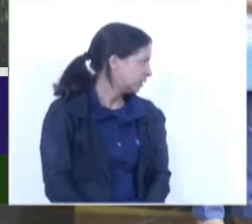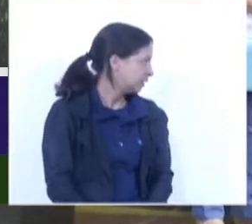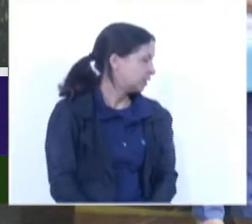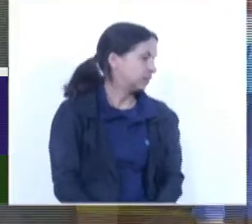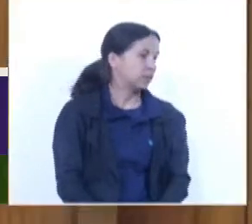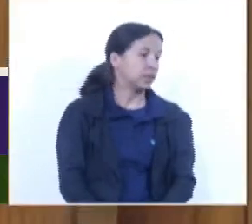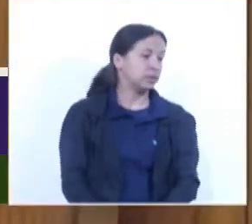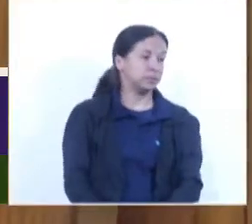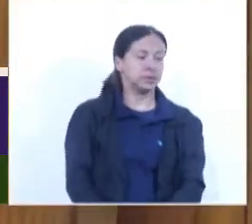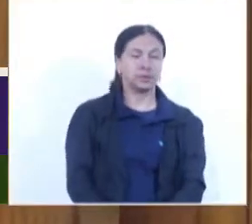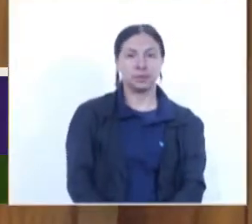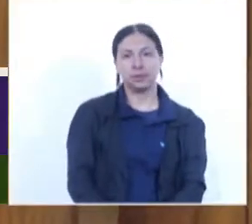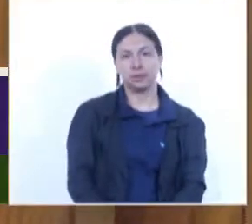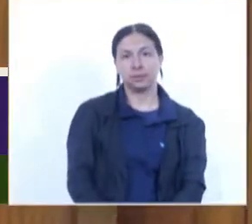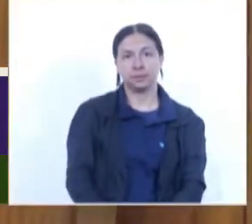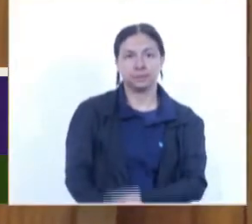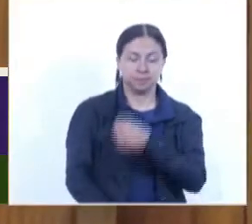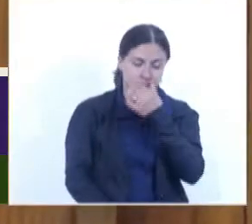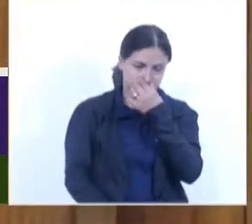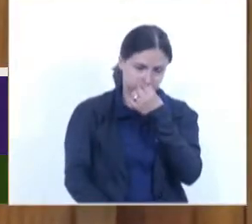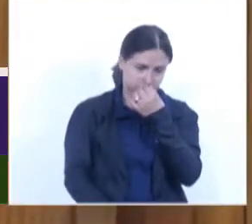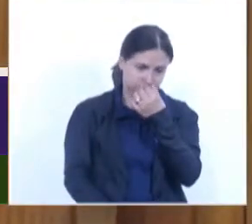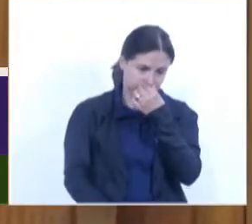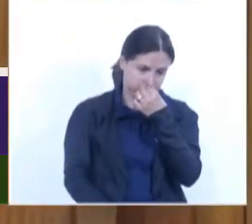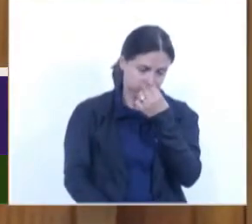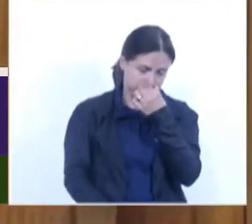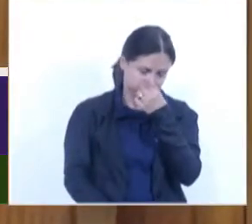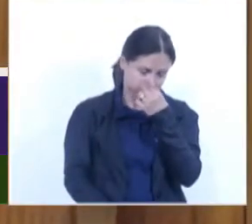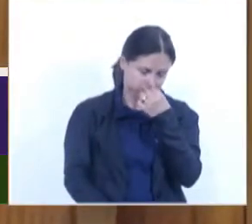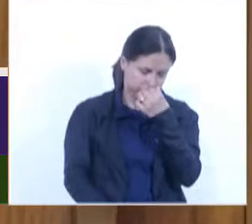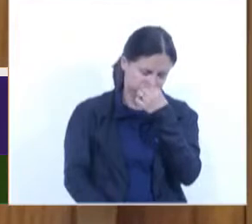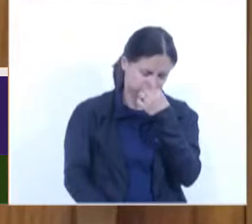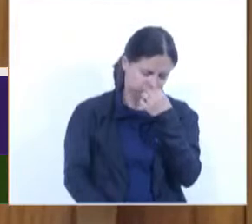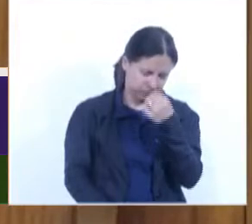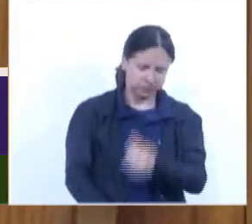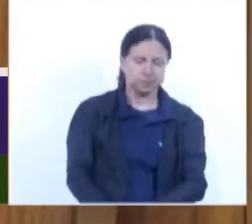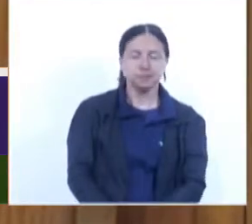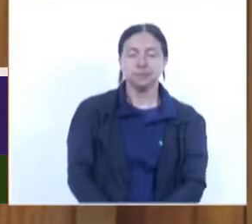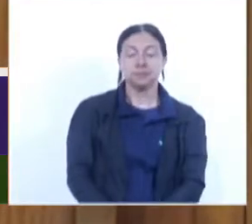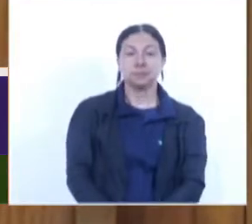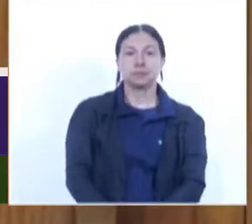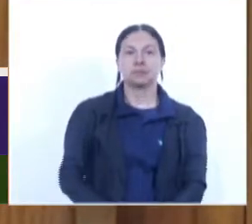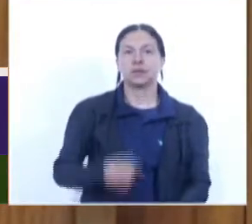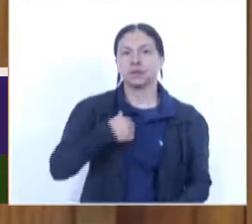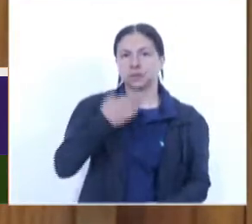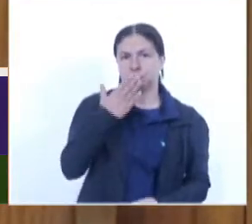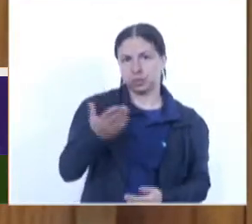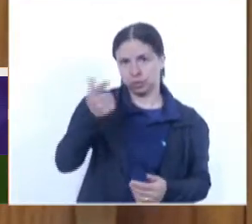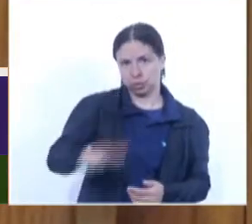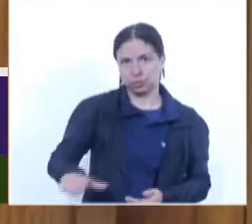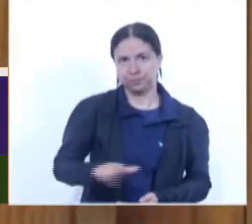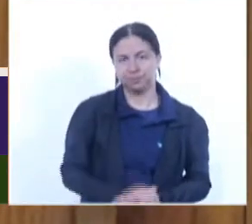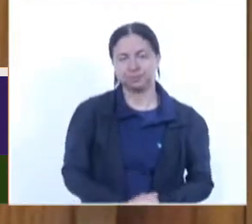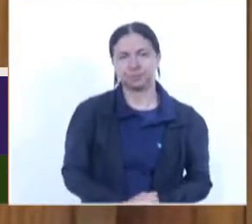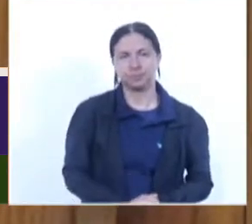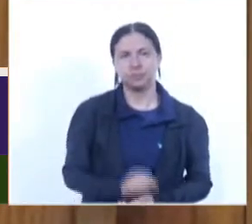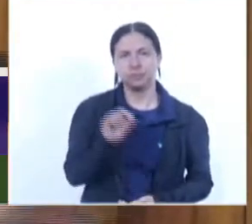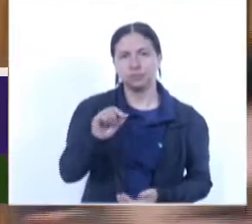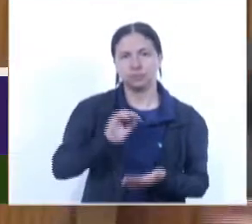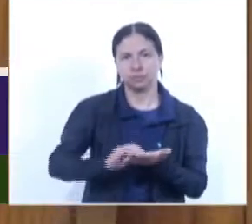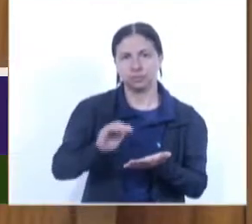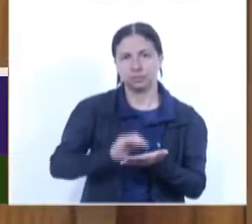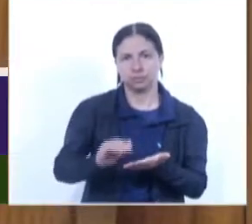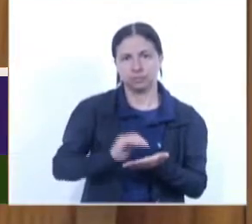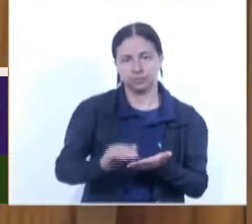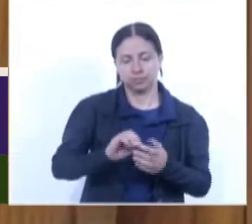quero aqui apresentar um requerimento novamente solicitando a secretaria de